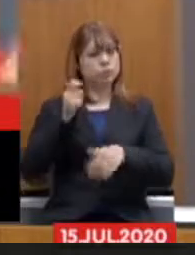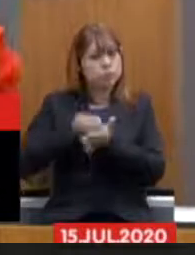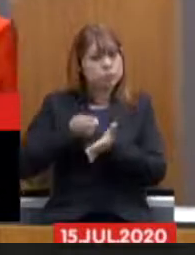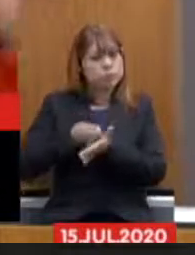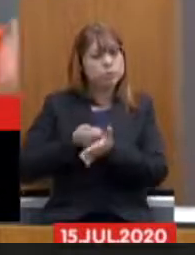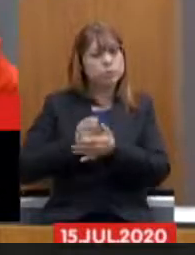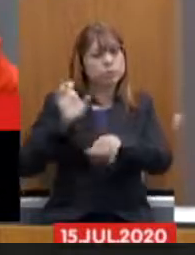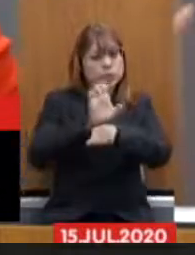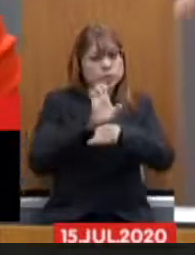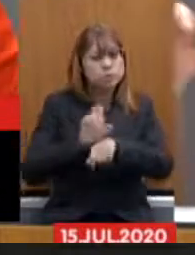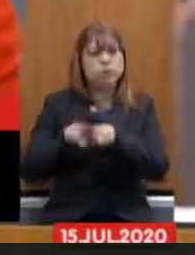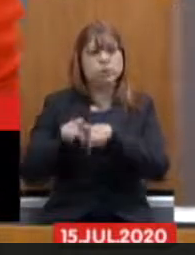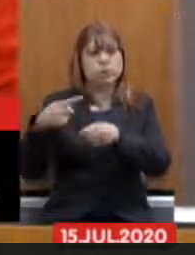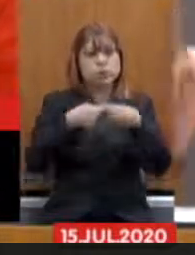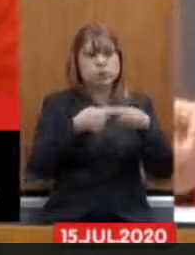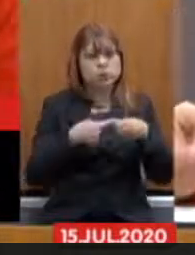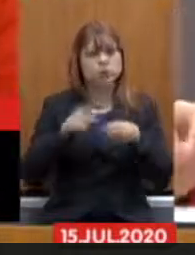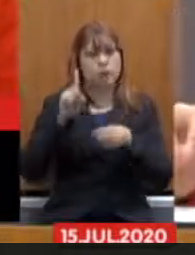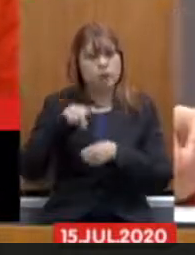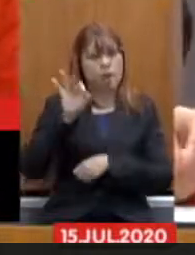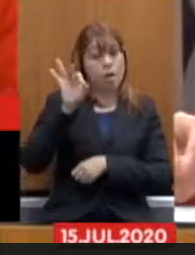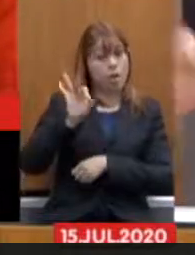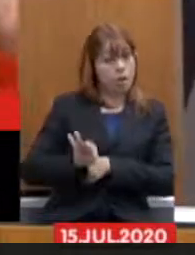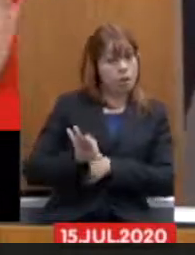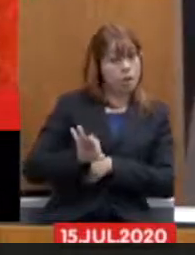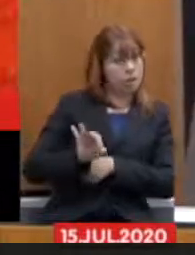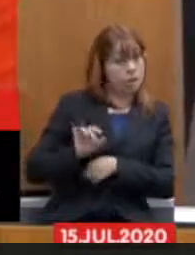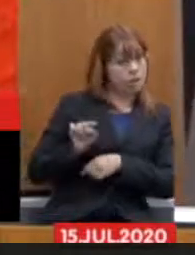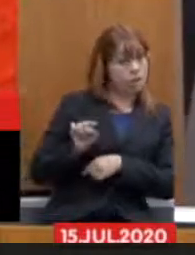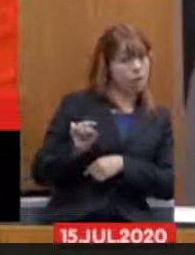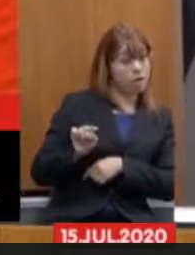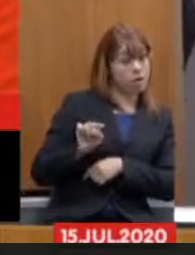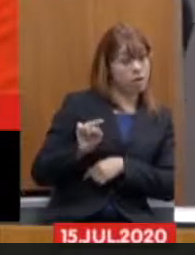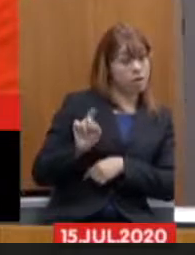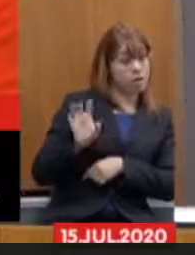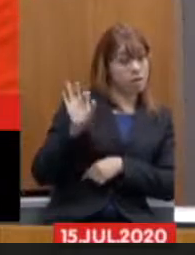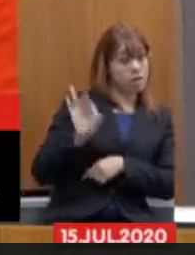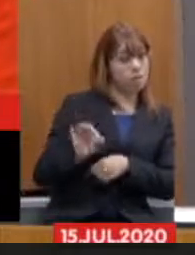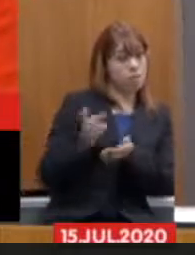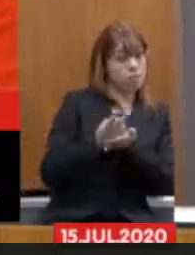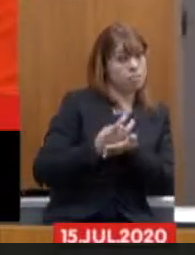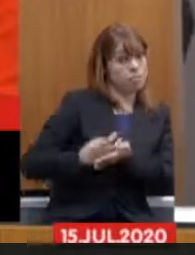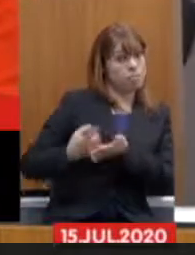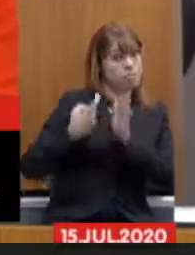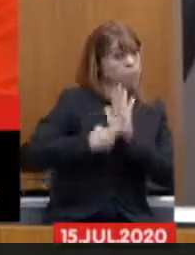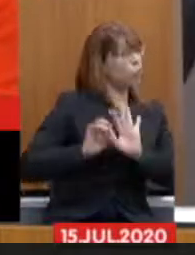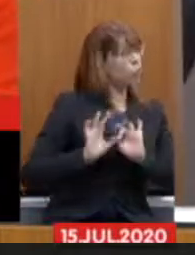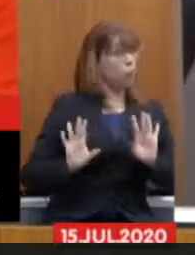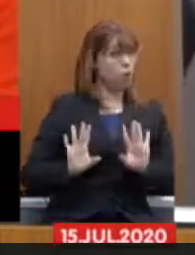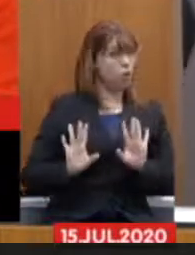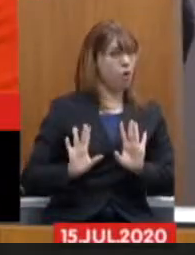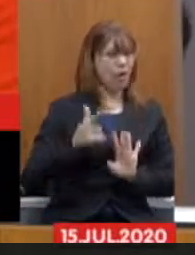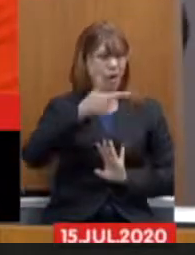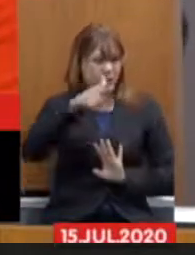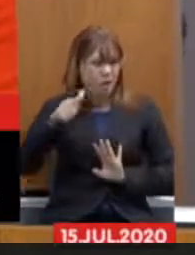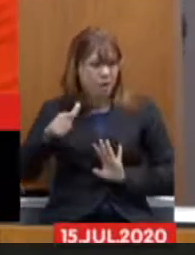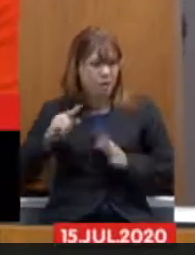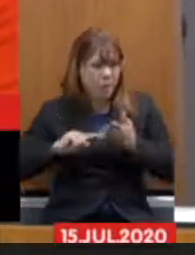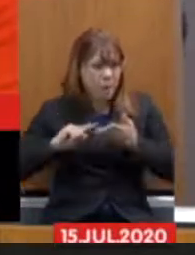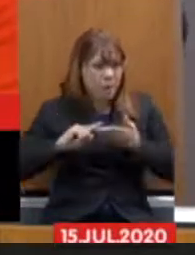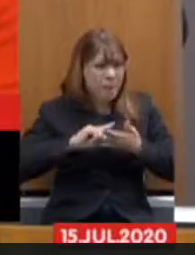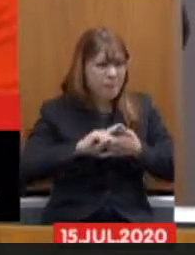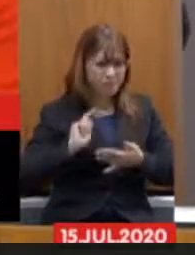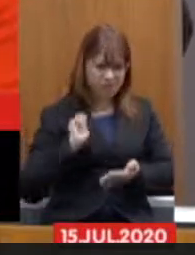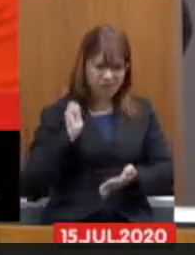municípios precisam cumprir a adição das alíquotas todas as demais questões não obrigatoriamente o precisa